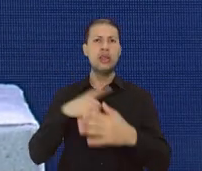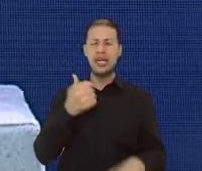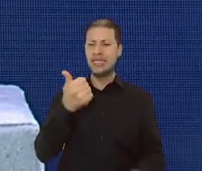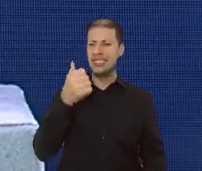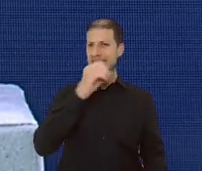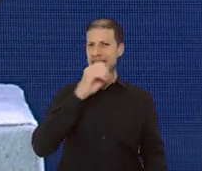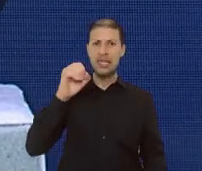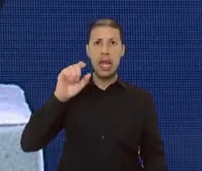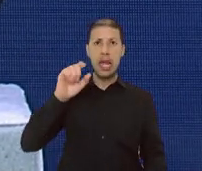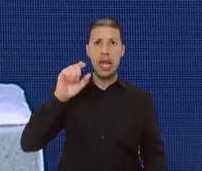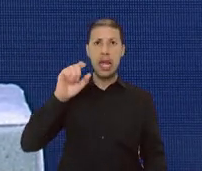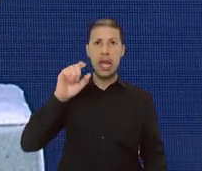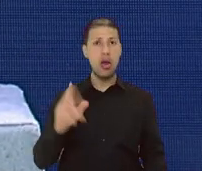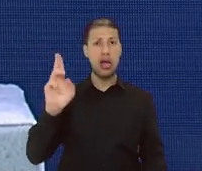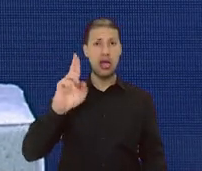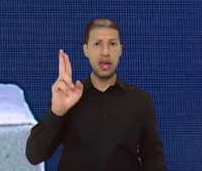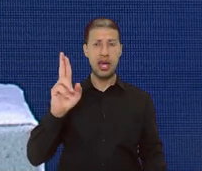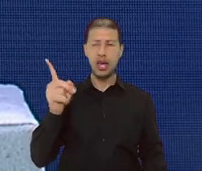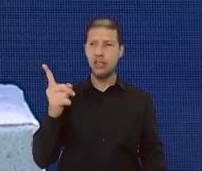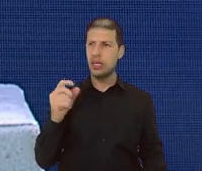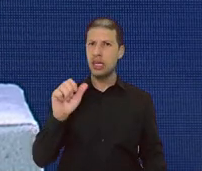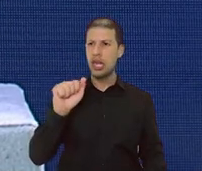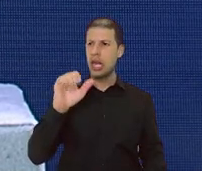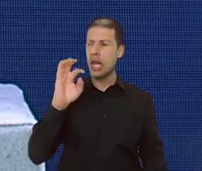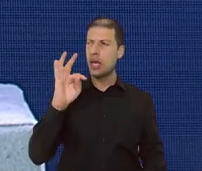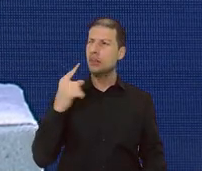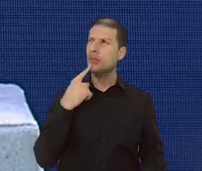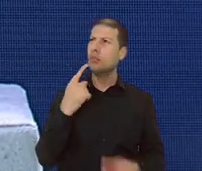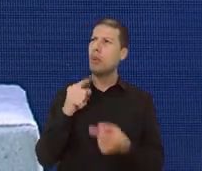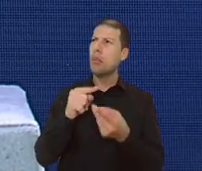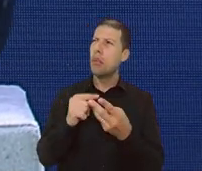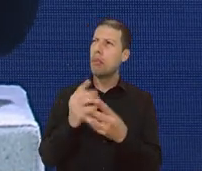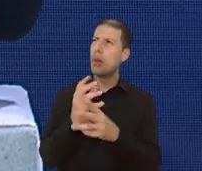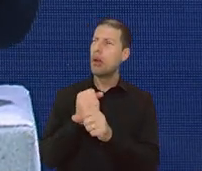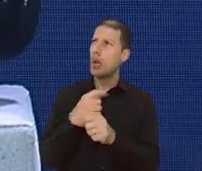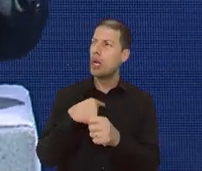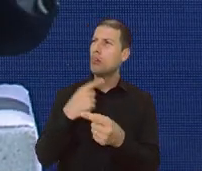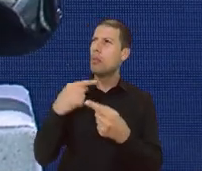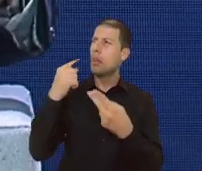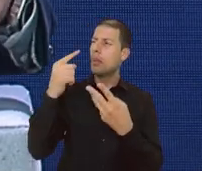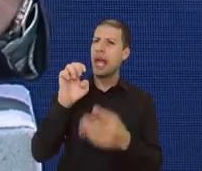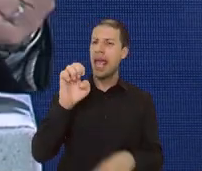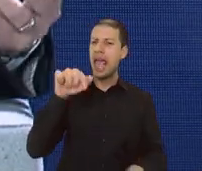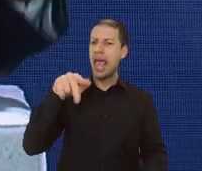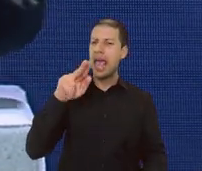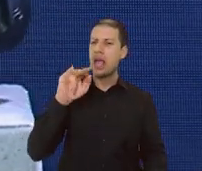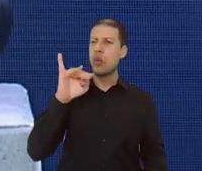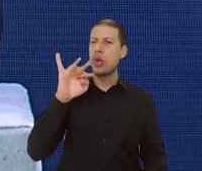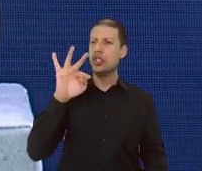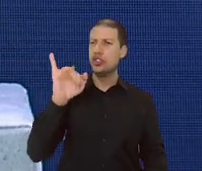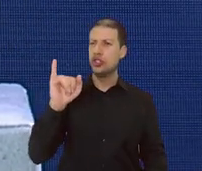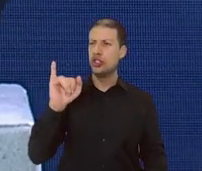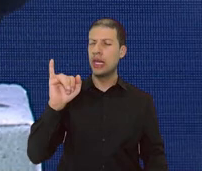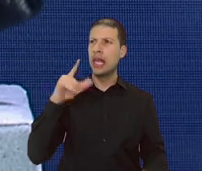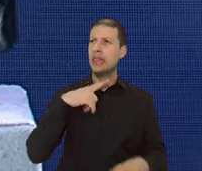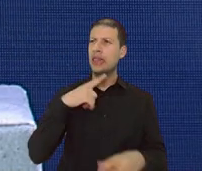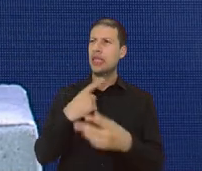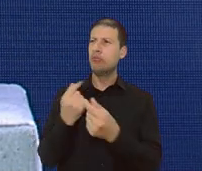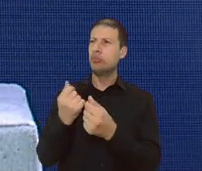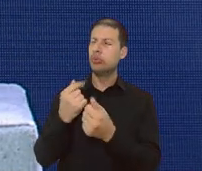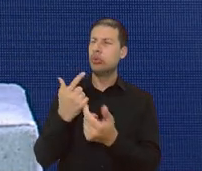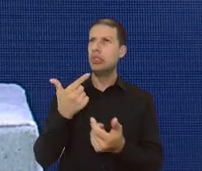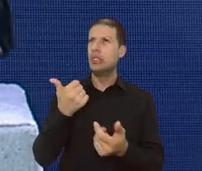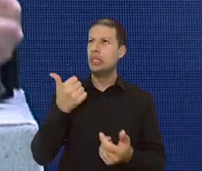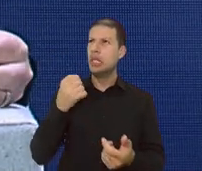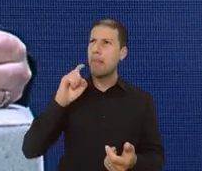que o ect dele a gente já começa a fazer conta de quanto é que vai valer o épico já vai valer 10 milhões de dólares começa uma